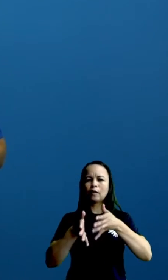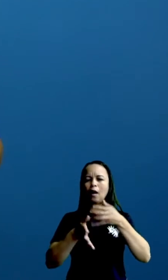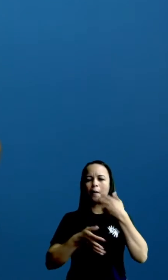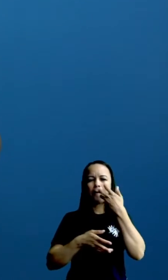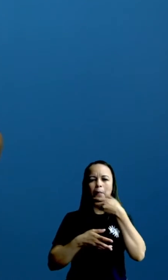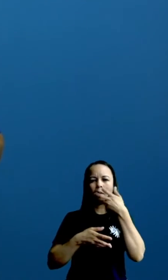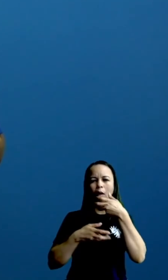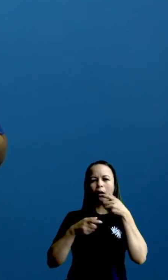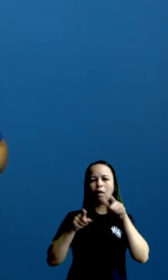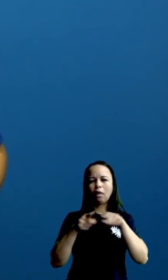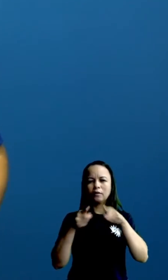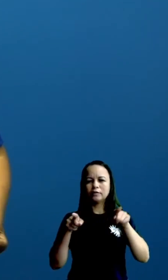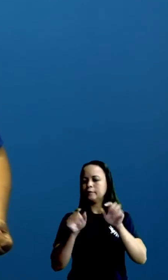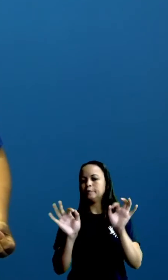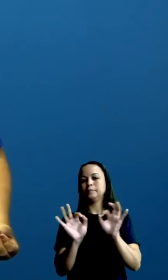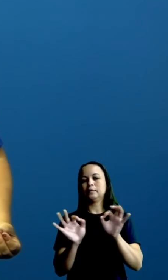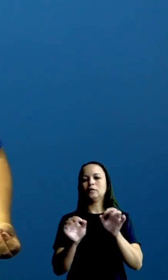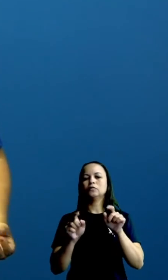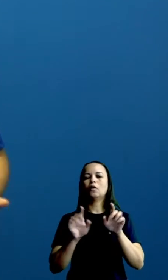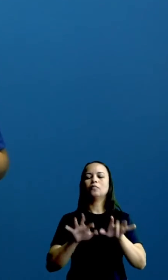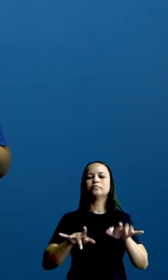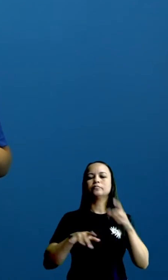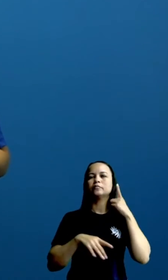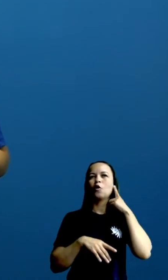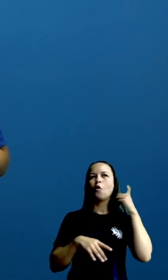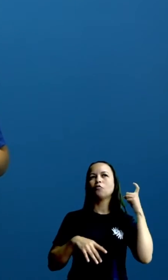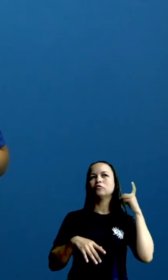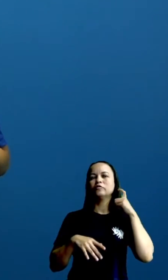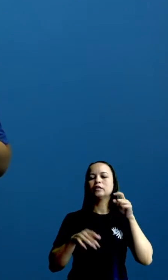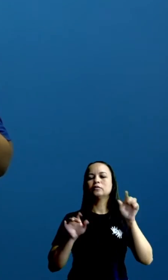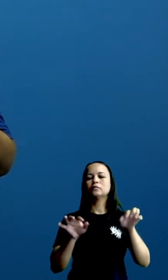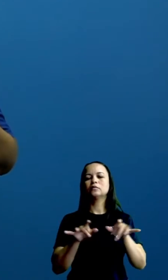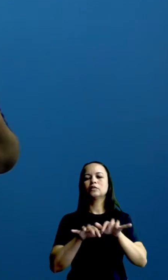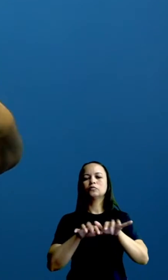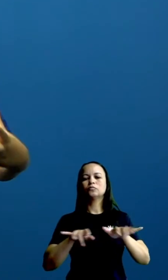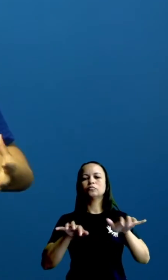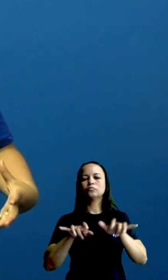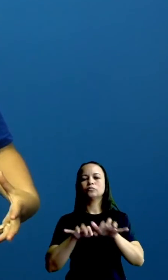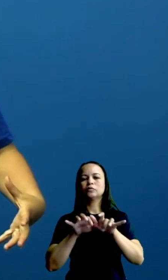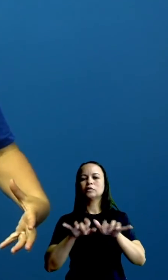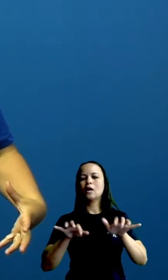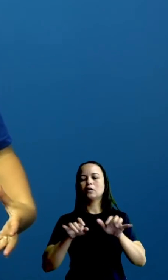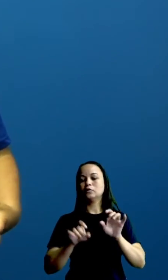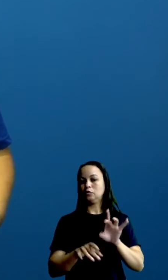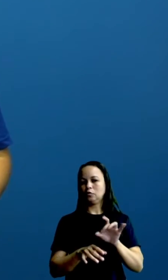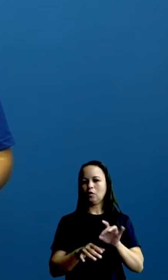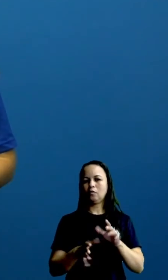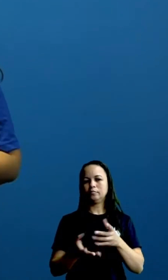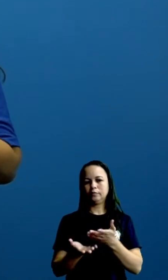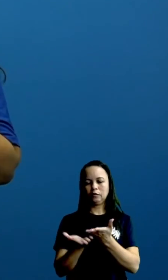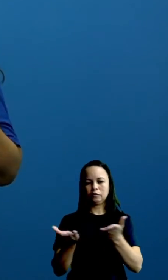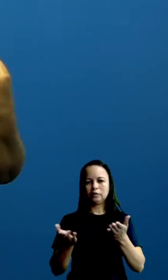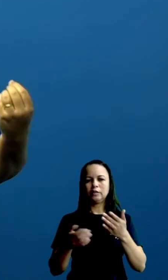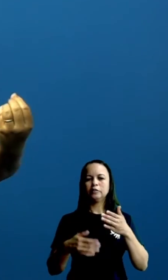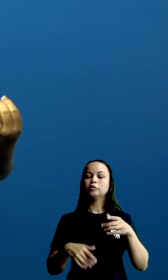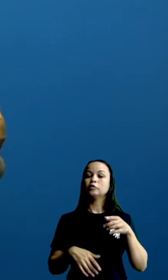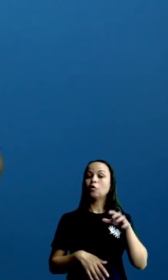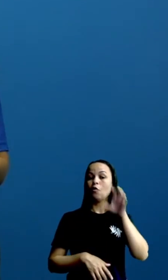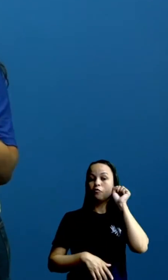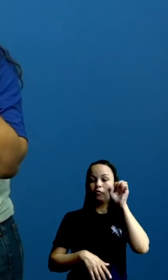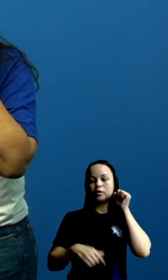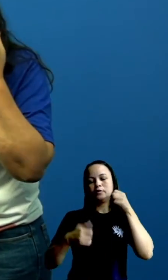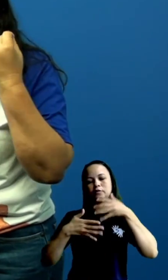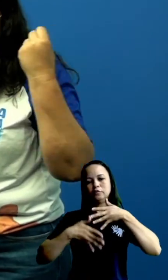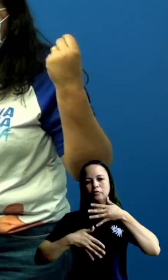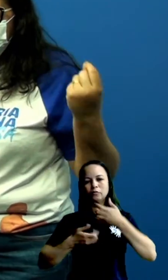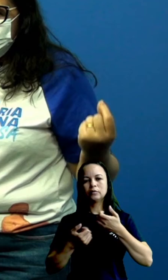de trazer uma música clássica vamos escutar um pouco vamos dar uma relaxada em fechou